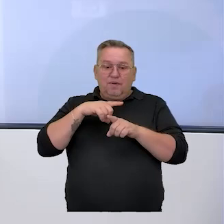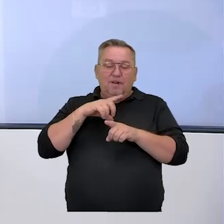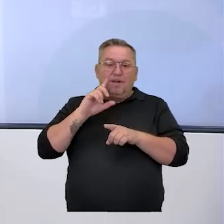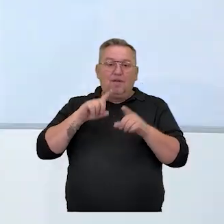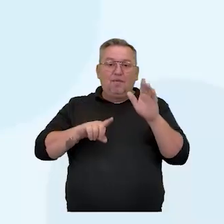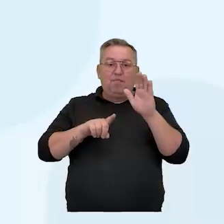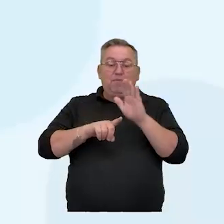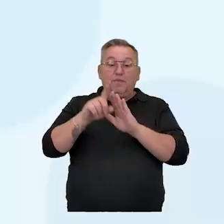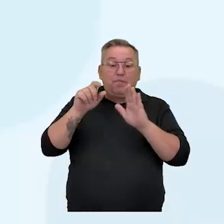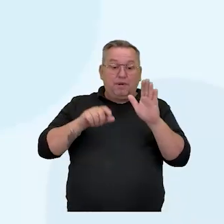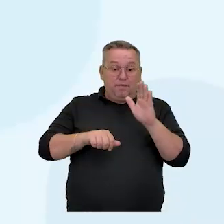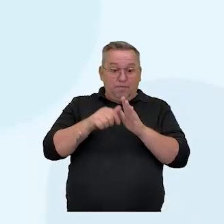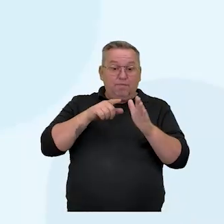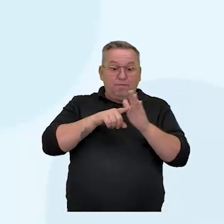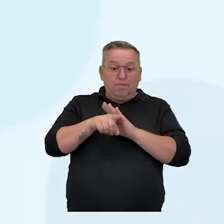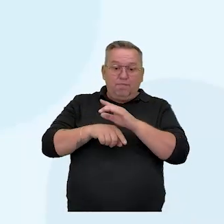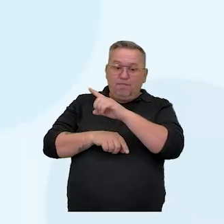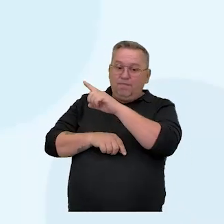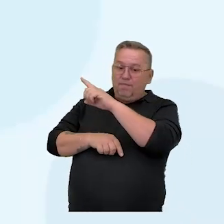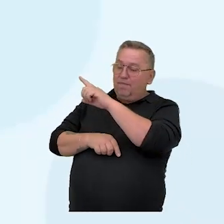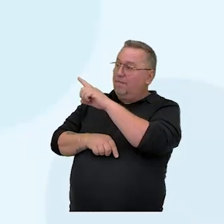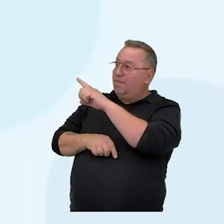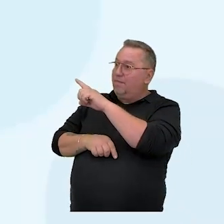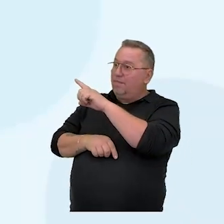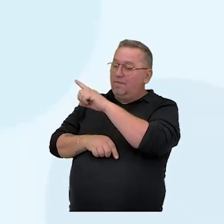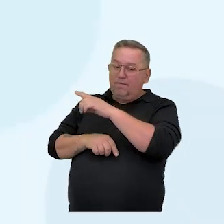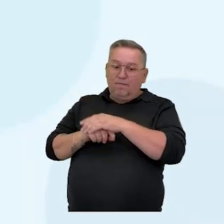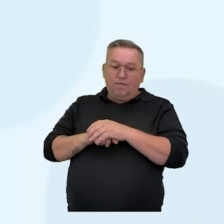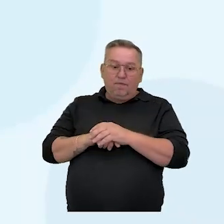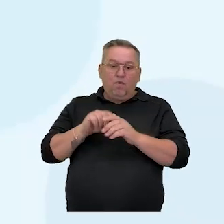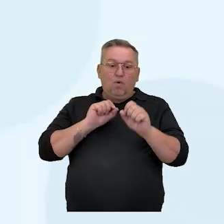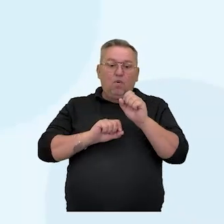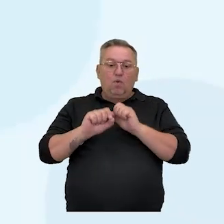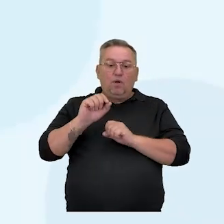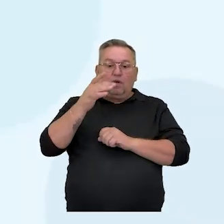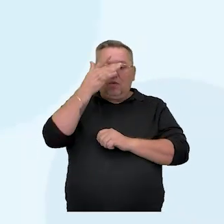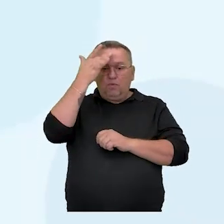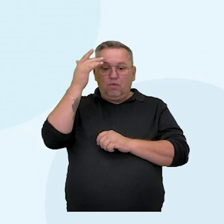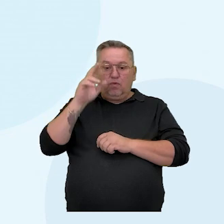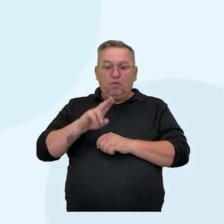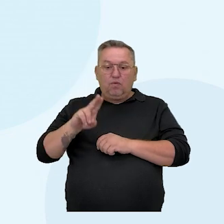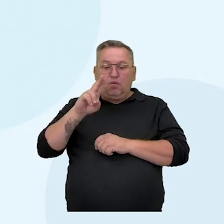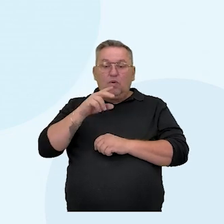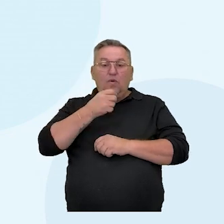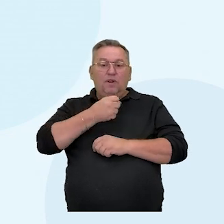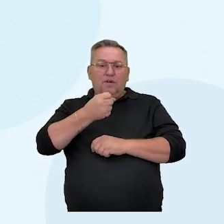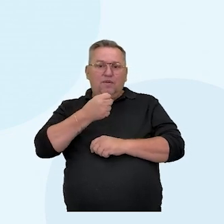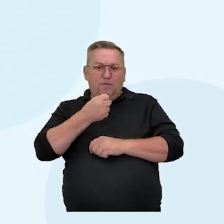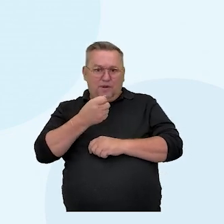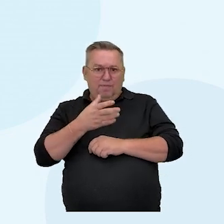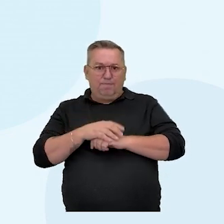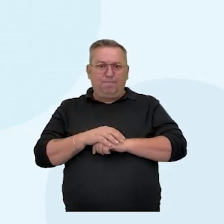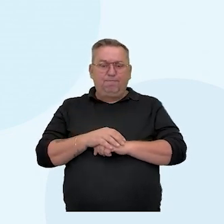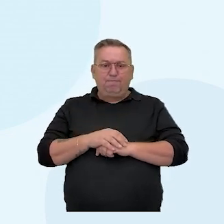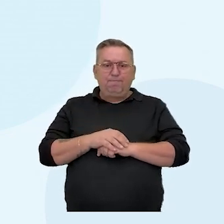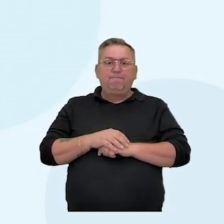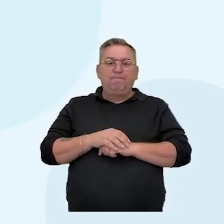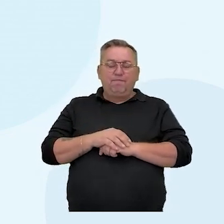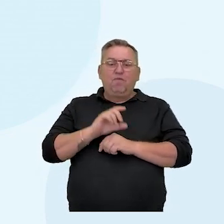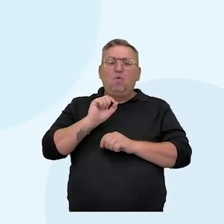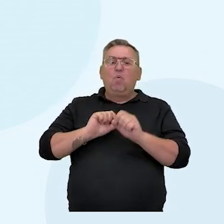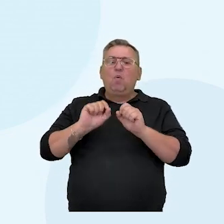primeira pergunta para vocês, ó. What questions people usually ask in an interview? Então, ó, que perguntas que